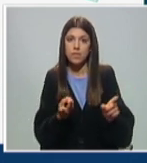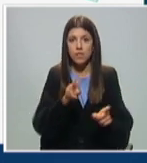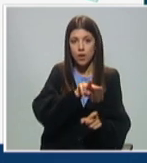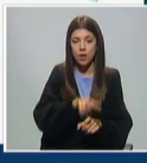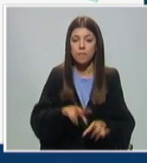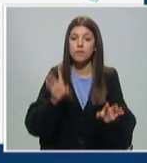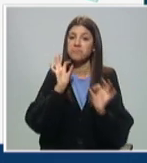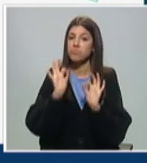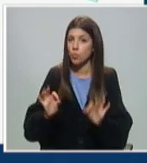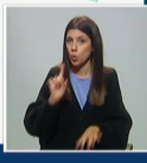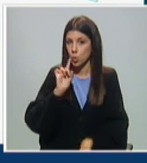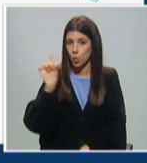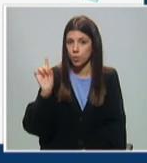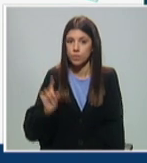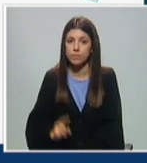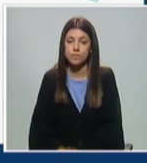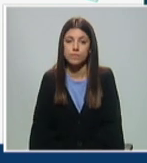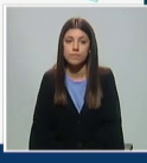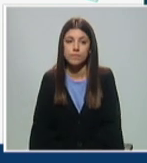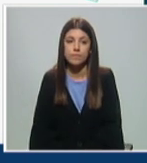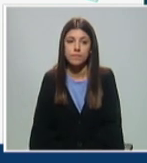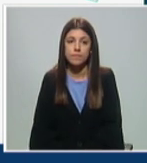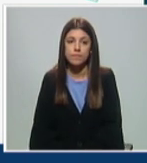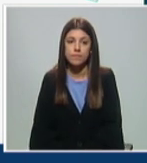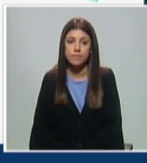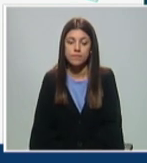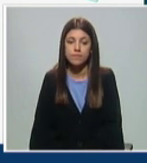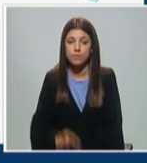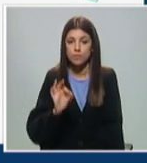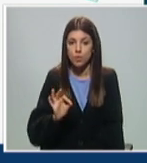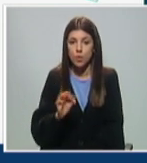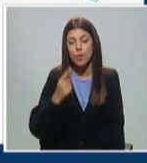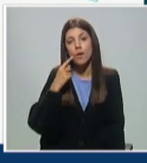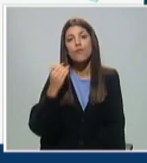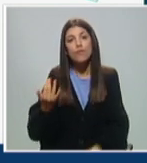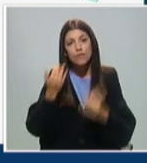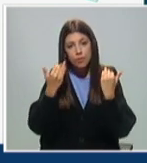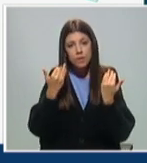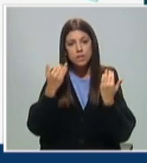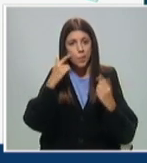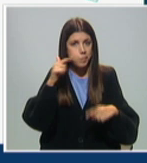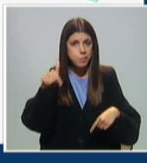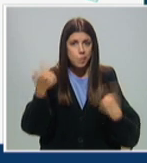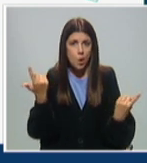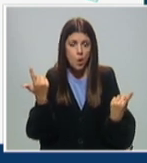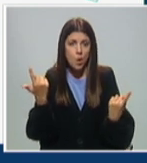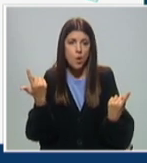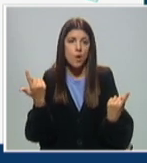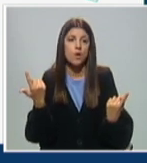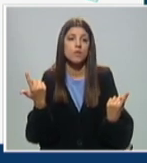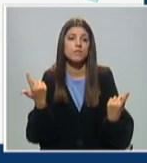mesmo assim, que ele está bem, mostra a informação que eu quero, falta-lhe